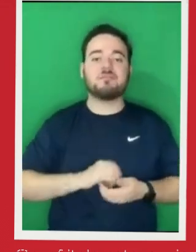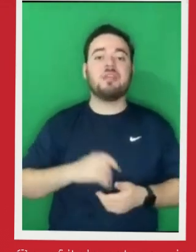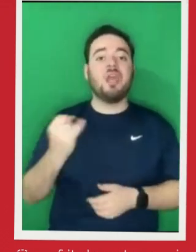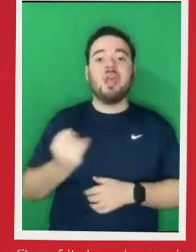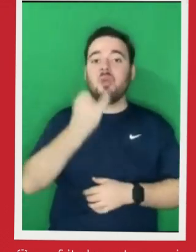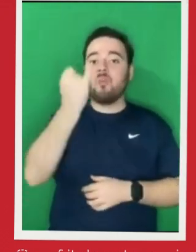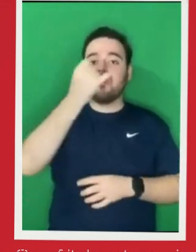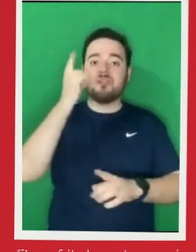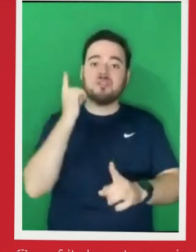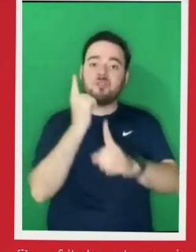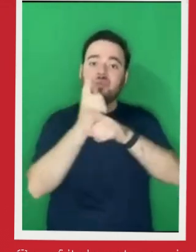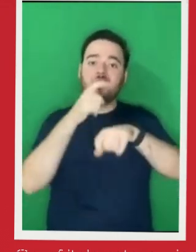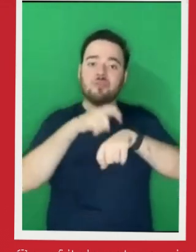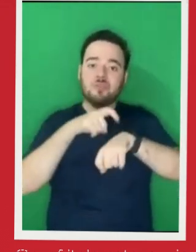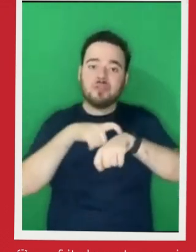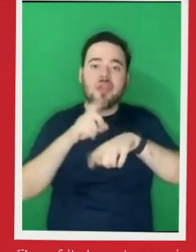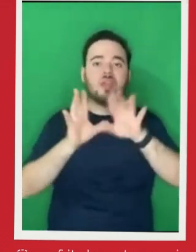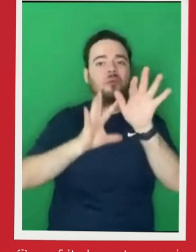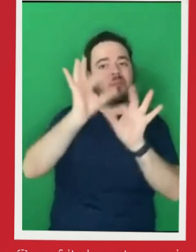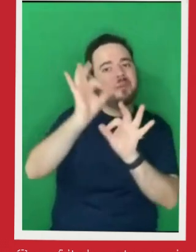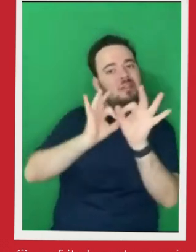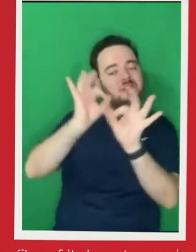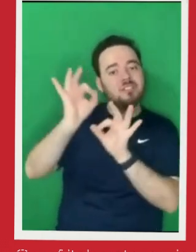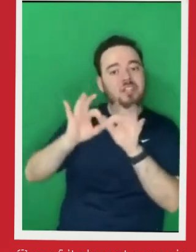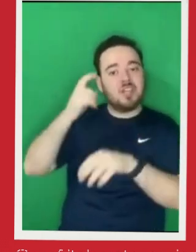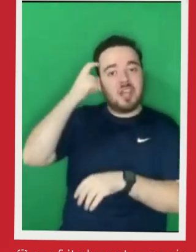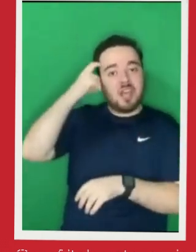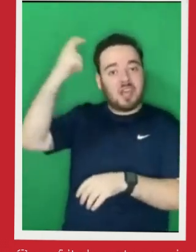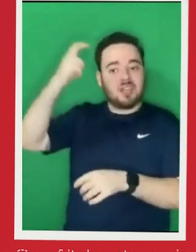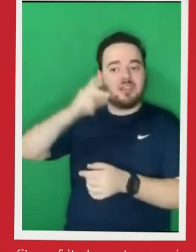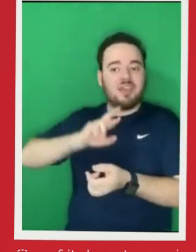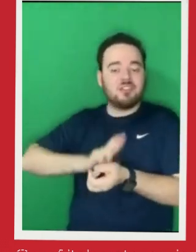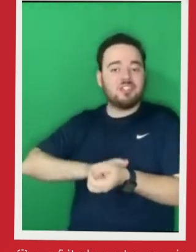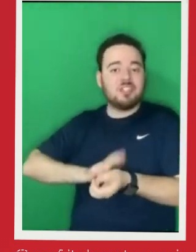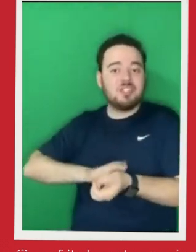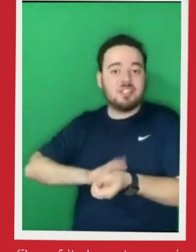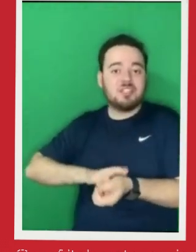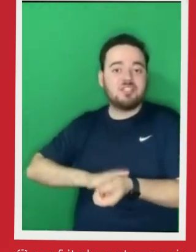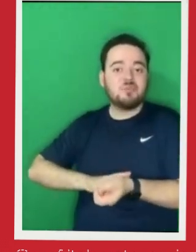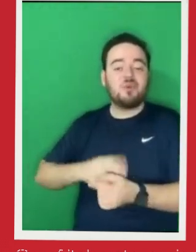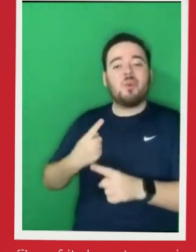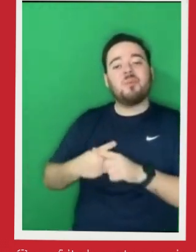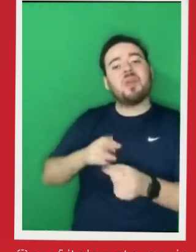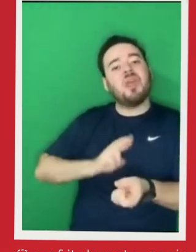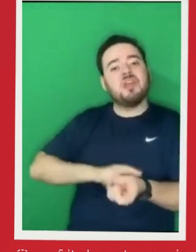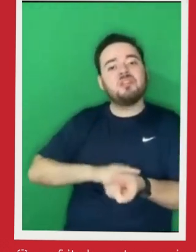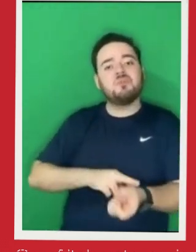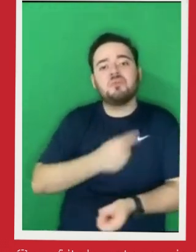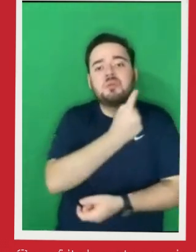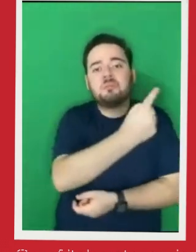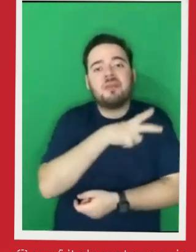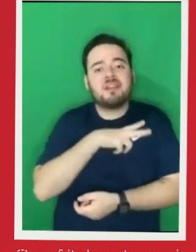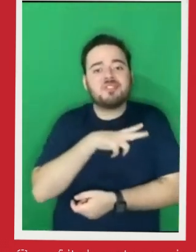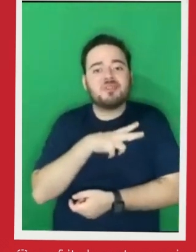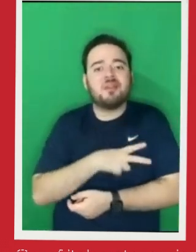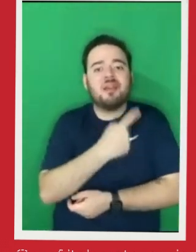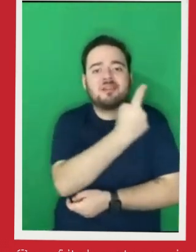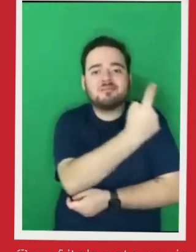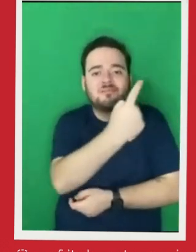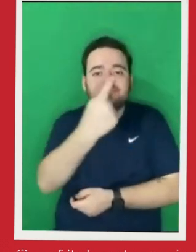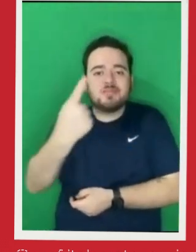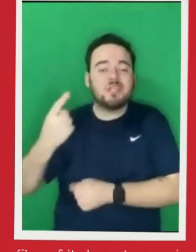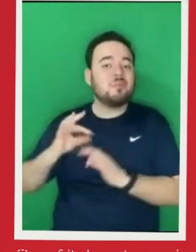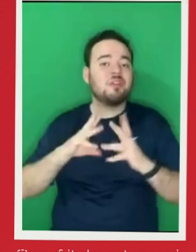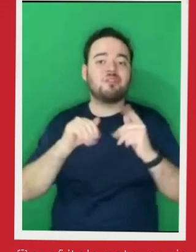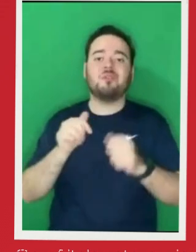importância do encontro com o tempo, do planejamento, a ideia de ritmo, que ritmo é muito individual, né, gente? Ritmo não é para todo mundo qual é o